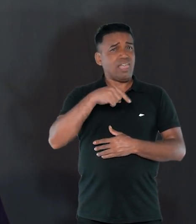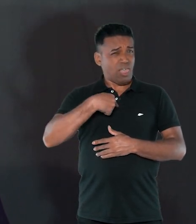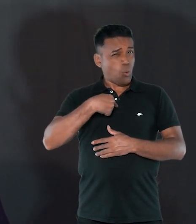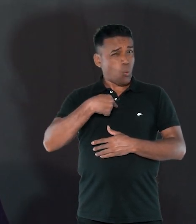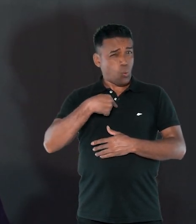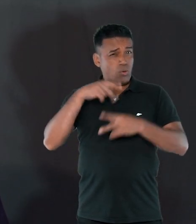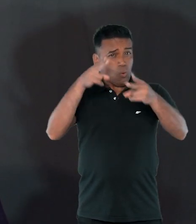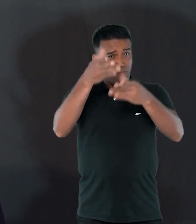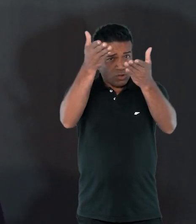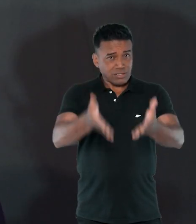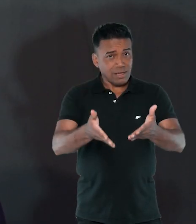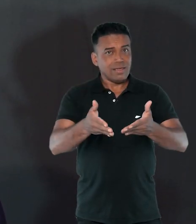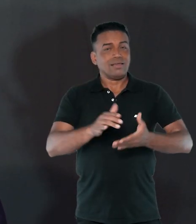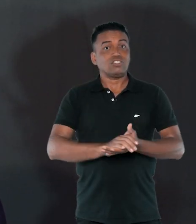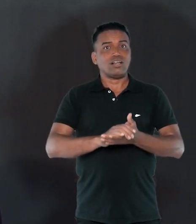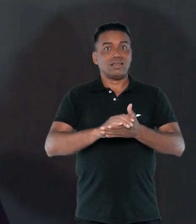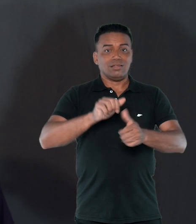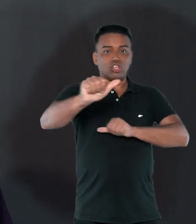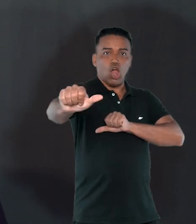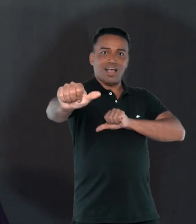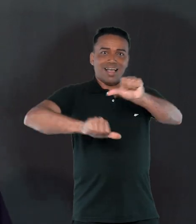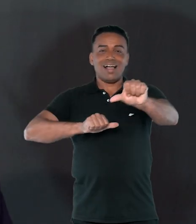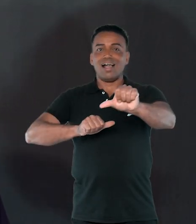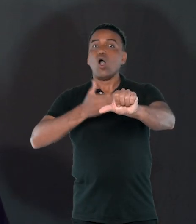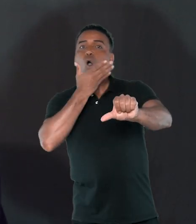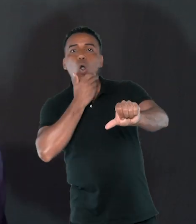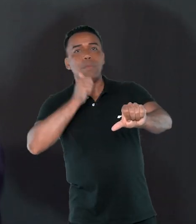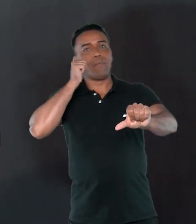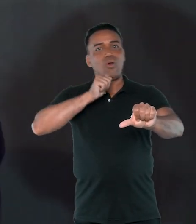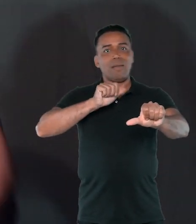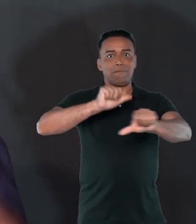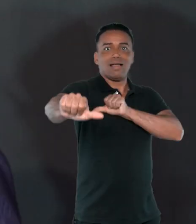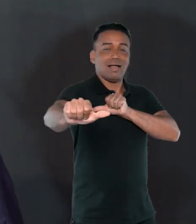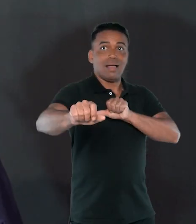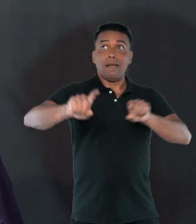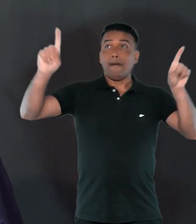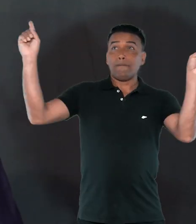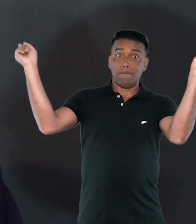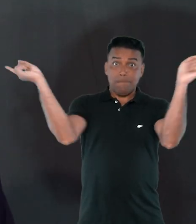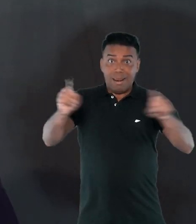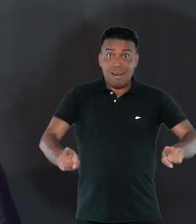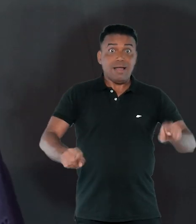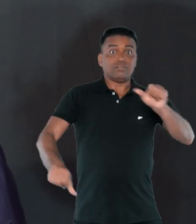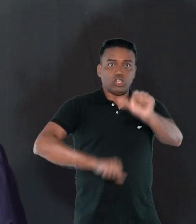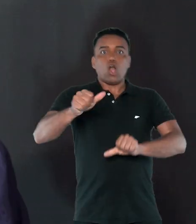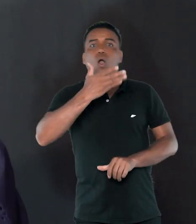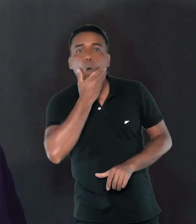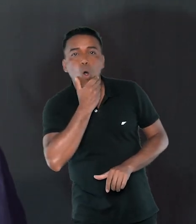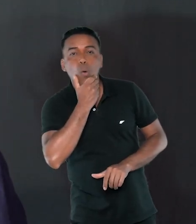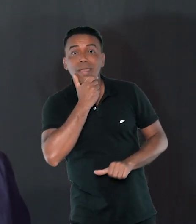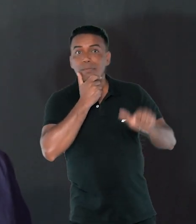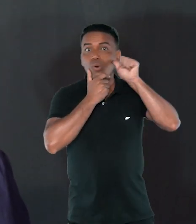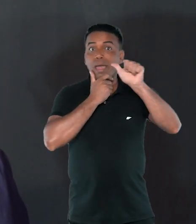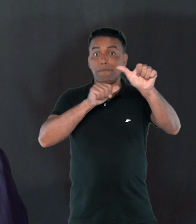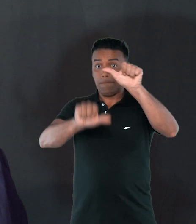É um que o Tony Ramos e a Glória Pires trocam de sexo, porque bate um relâmpago no céu. Eu acho que assim, foi